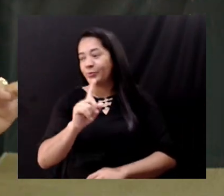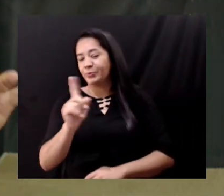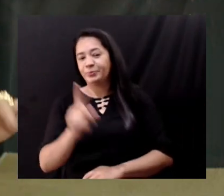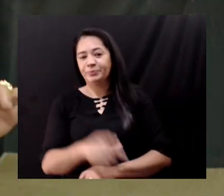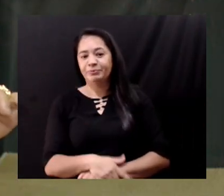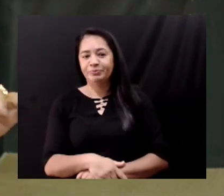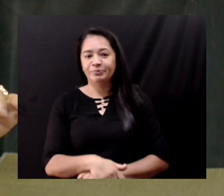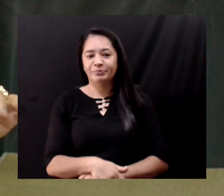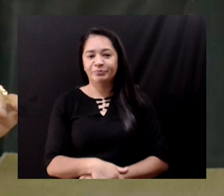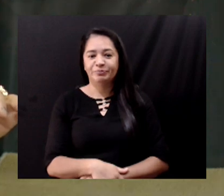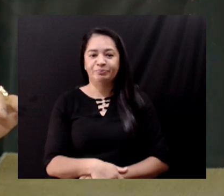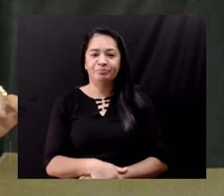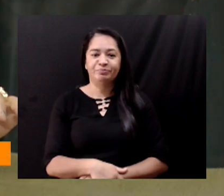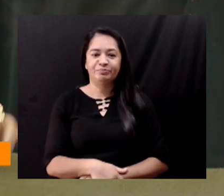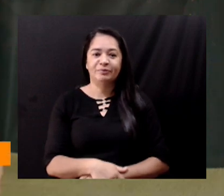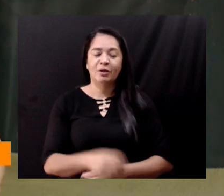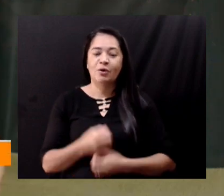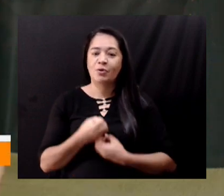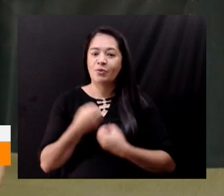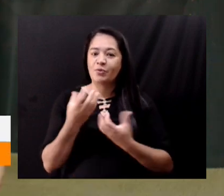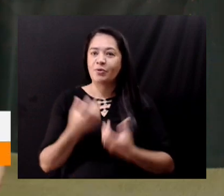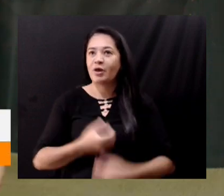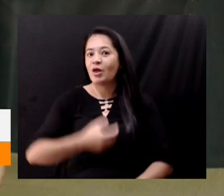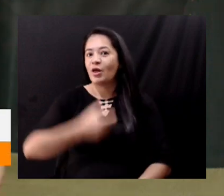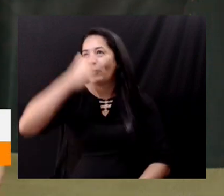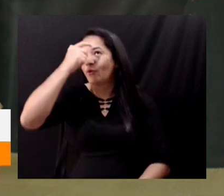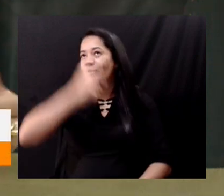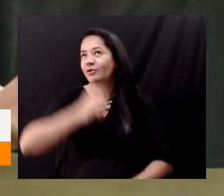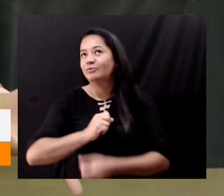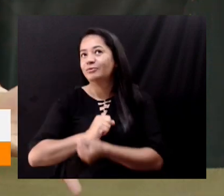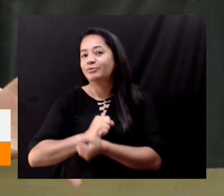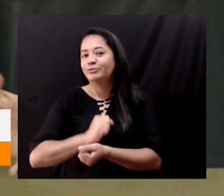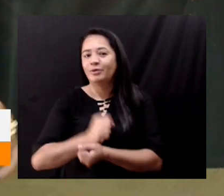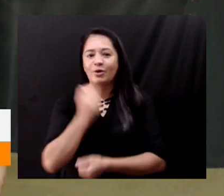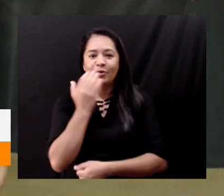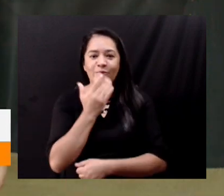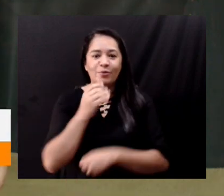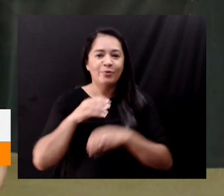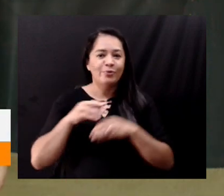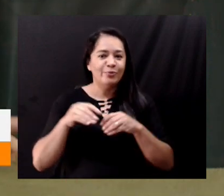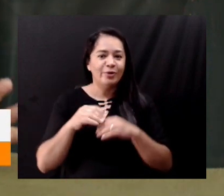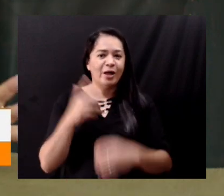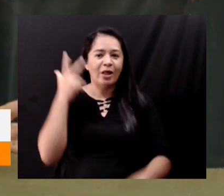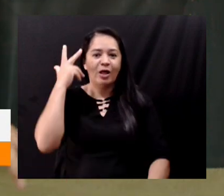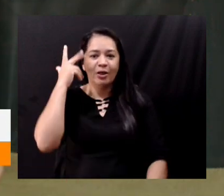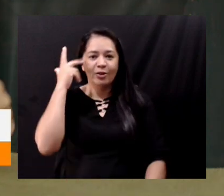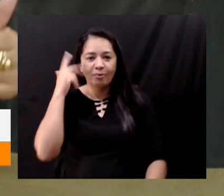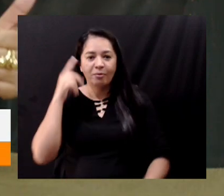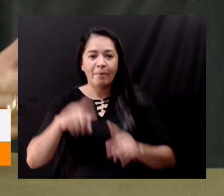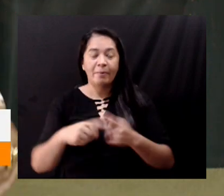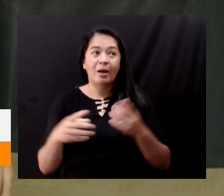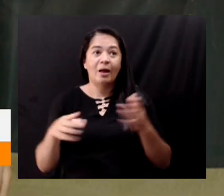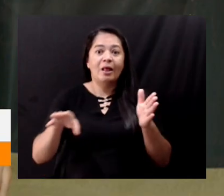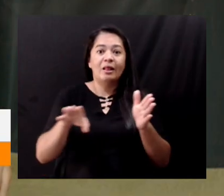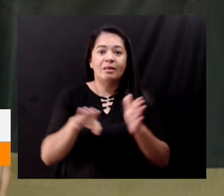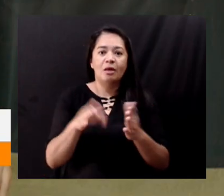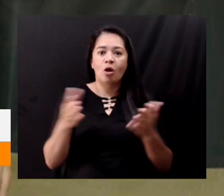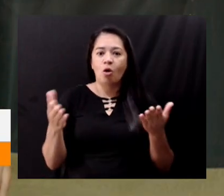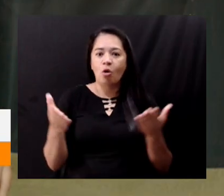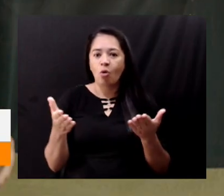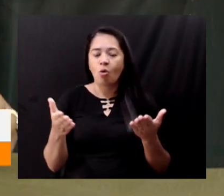a expressão "sou viciado em açúcar" é bastante comum. Mas até onde isso faz sentido? Existem alimentos como